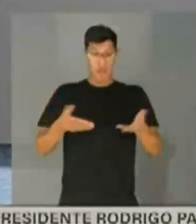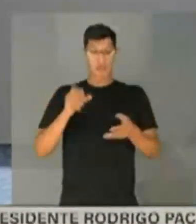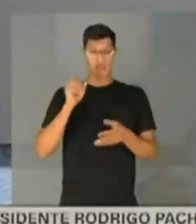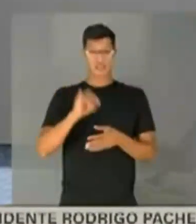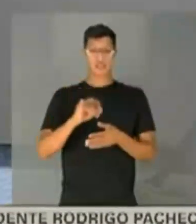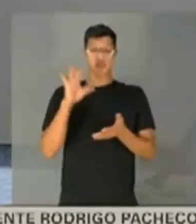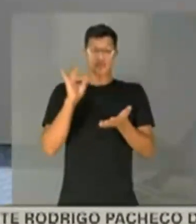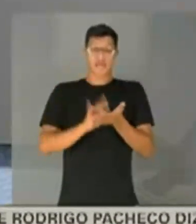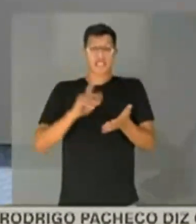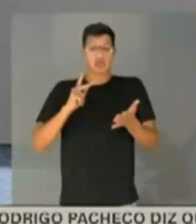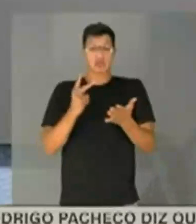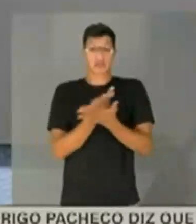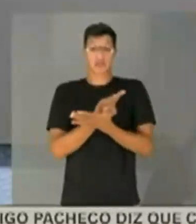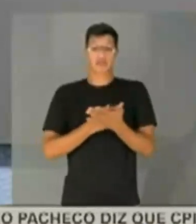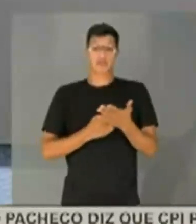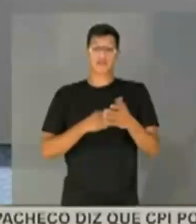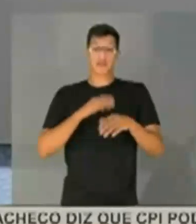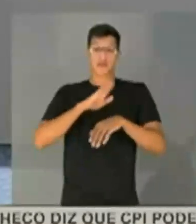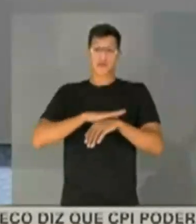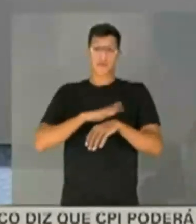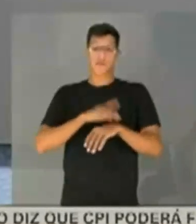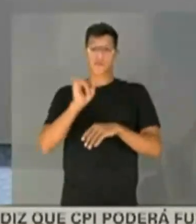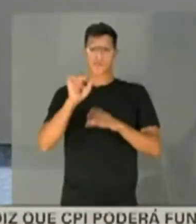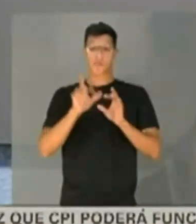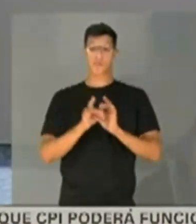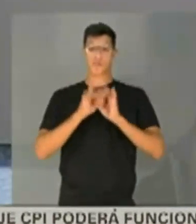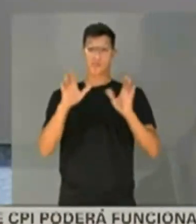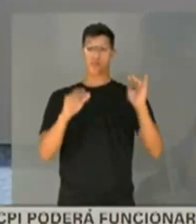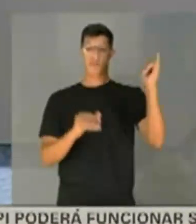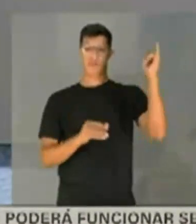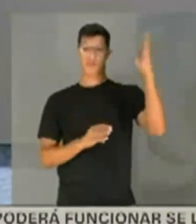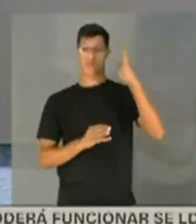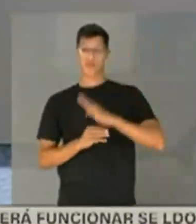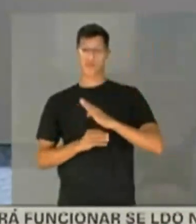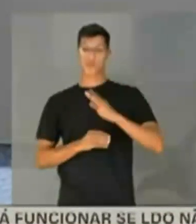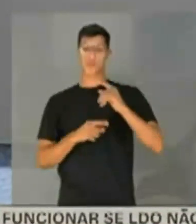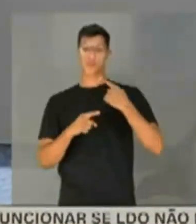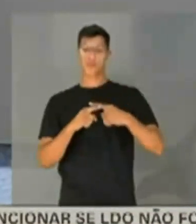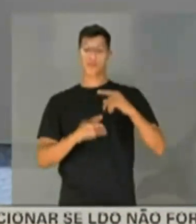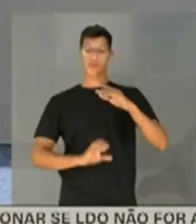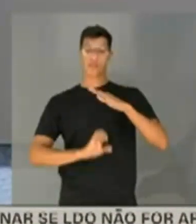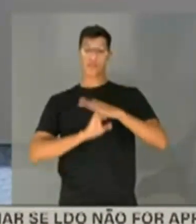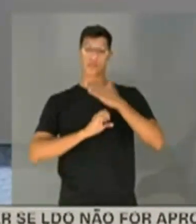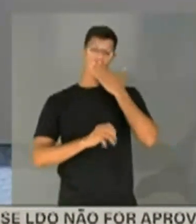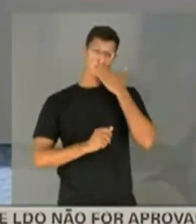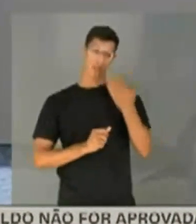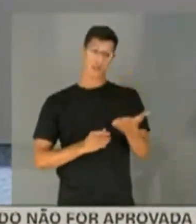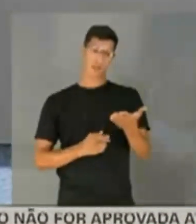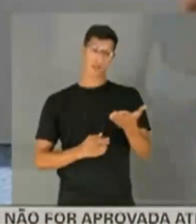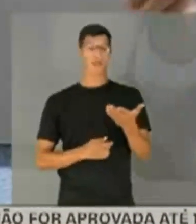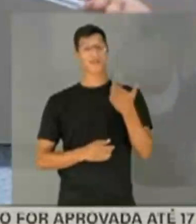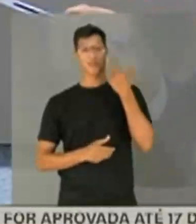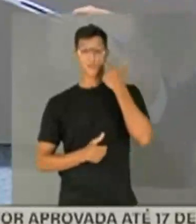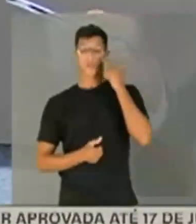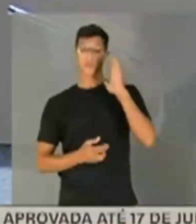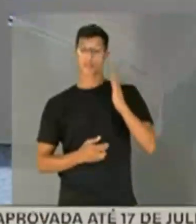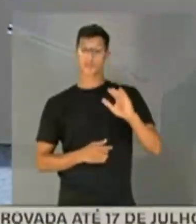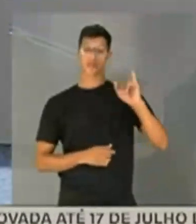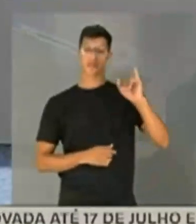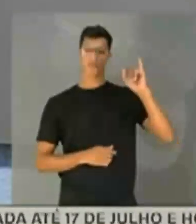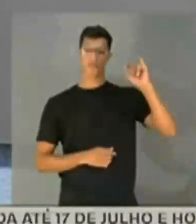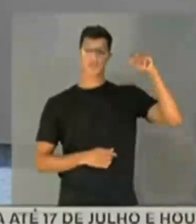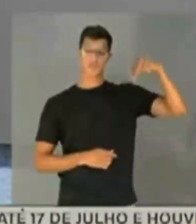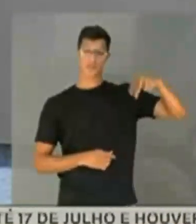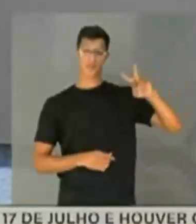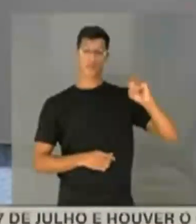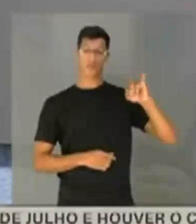isso de fato acontecesse, nesse momento que foi autorizada a importação, o que a empresa pediria? Olha, já que na invoice está o